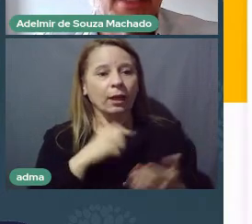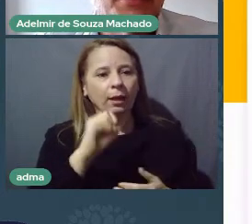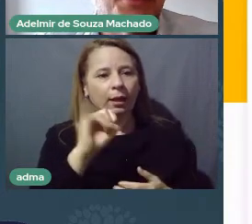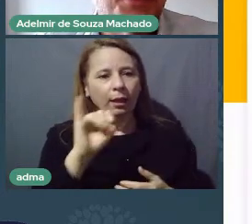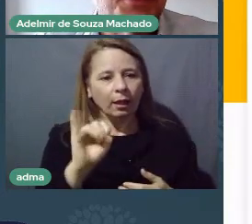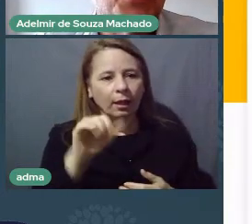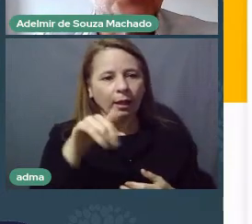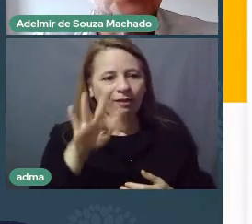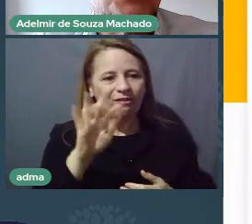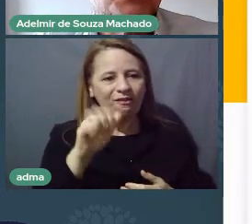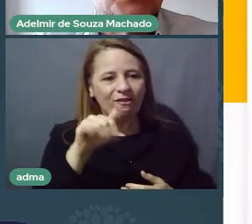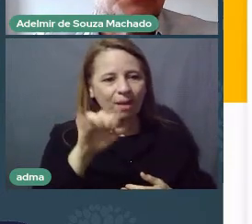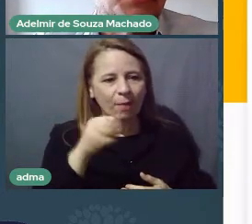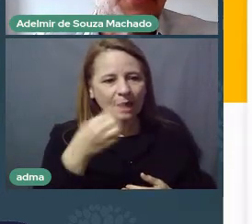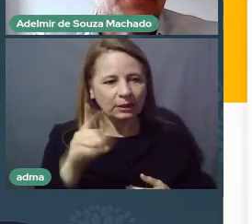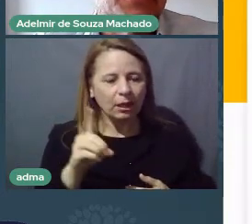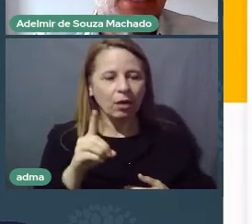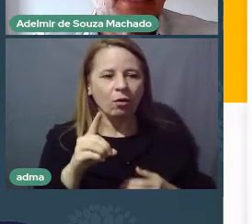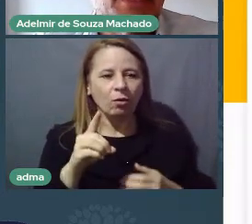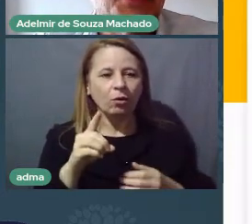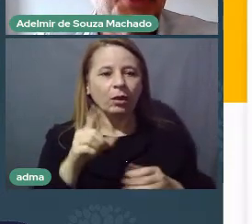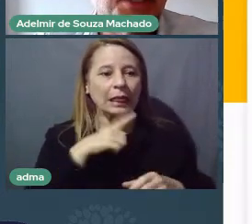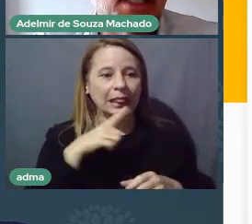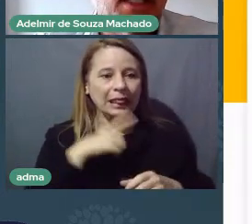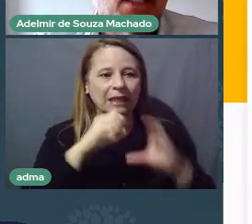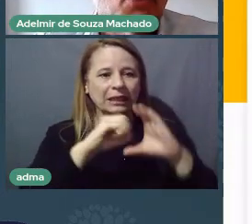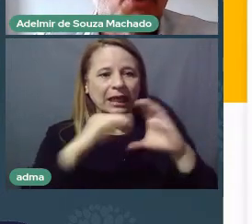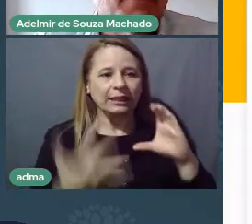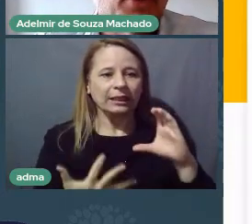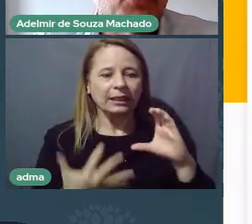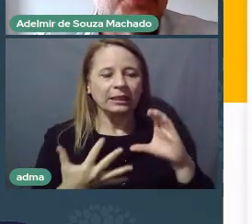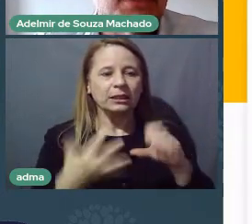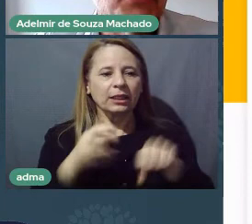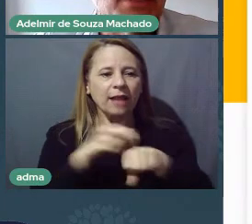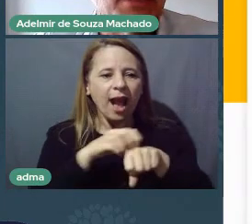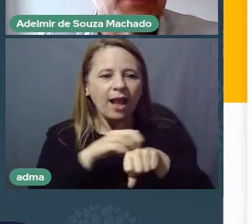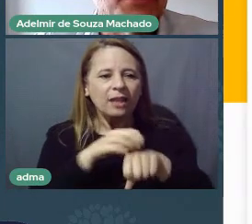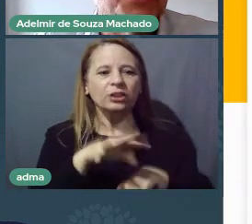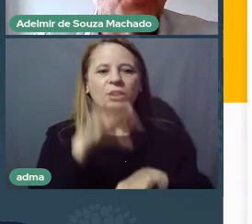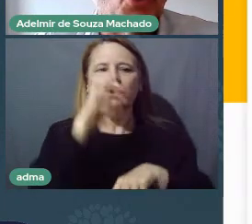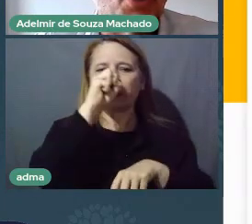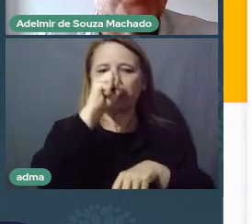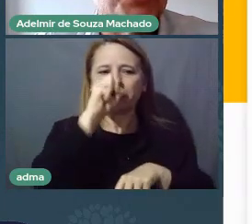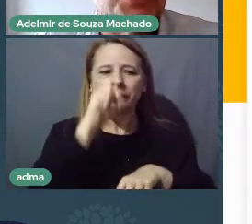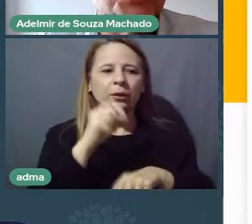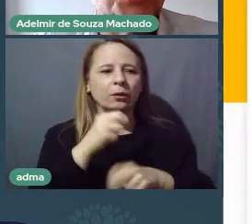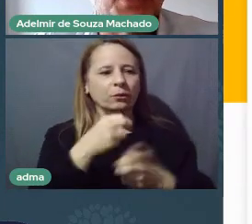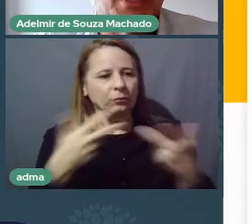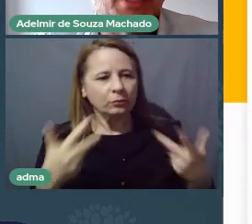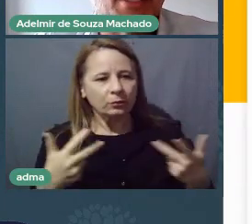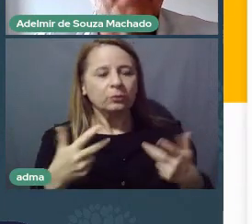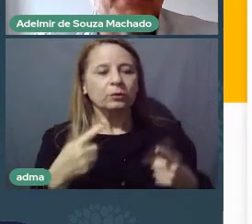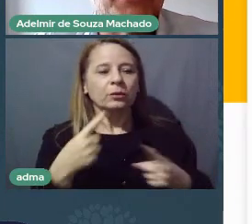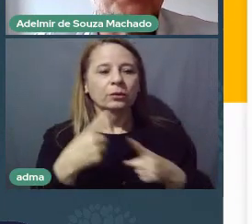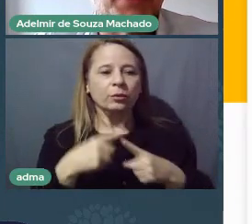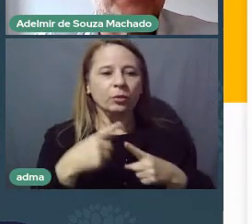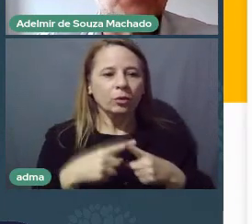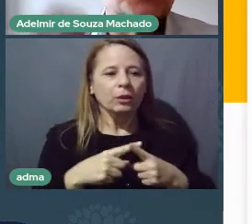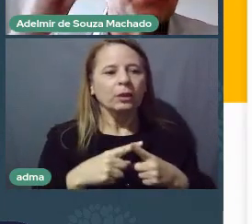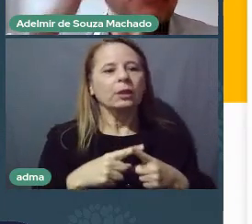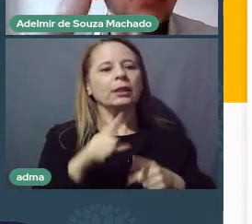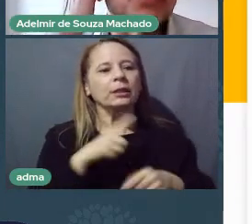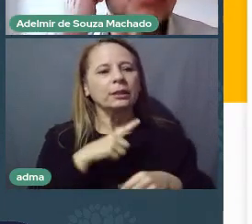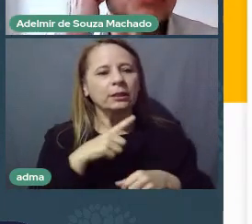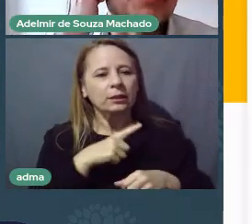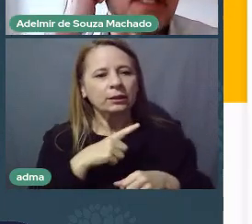que é característico da alergia, com a produção daqueles anticorpos anti-IgE, a